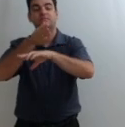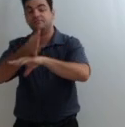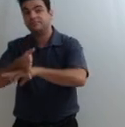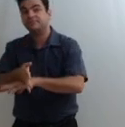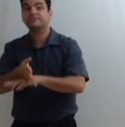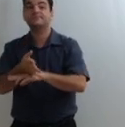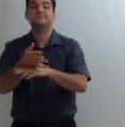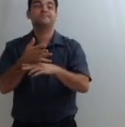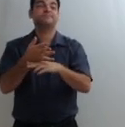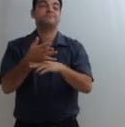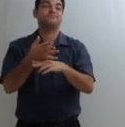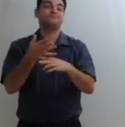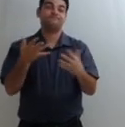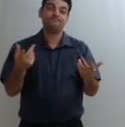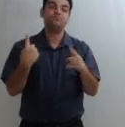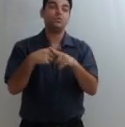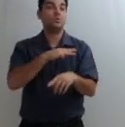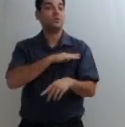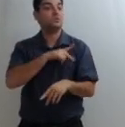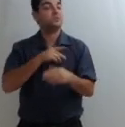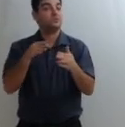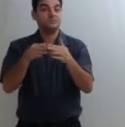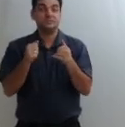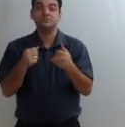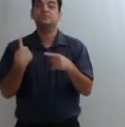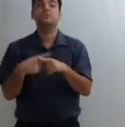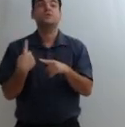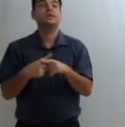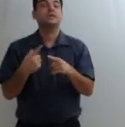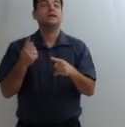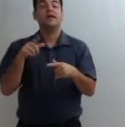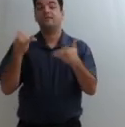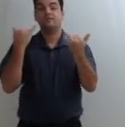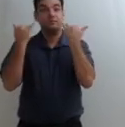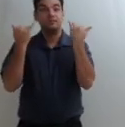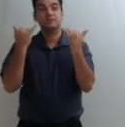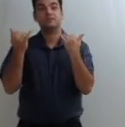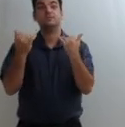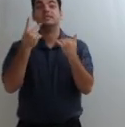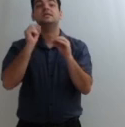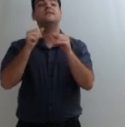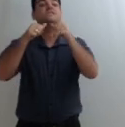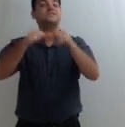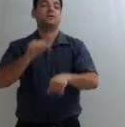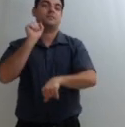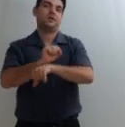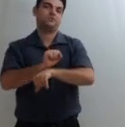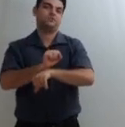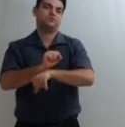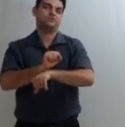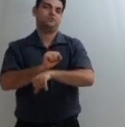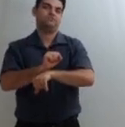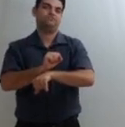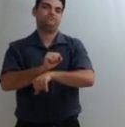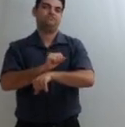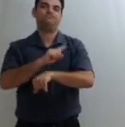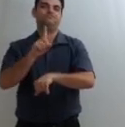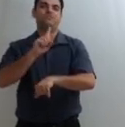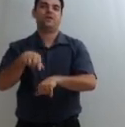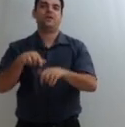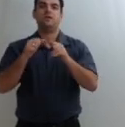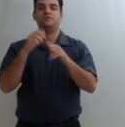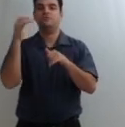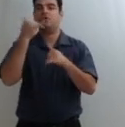dados requeridos pelo Ministério Público, porque se tratavam de dados estáticos e não de transmissão de